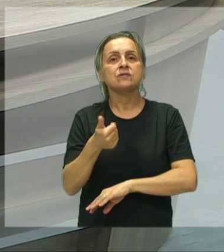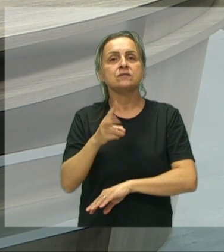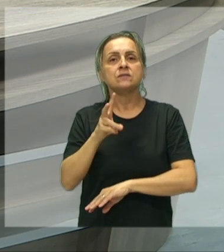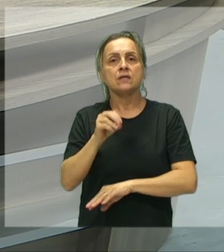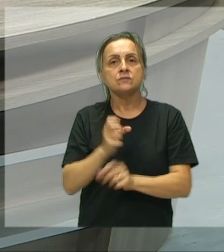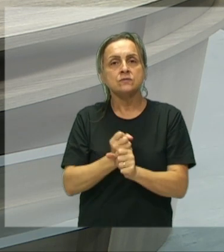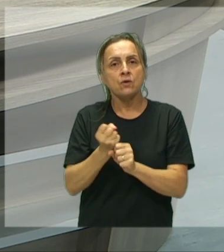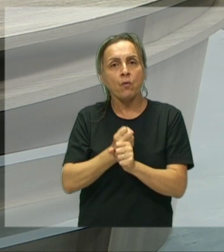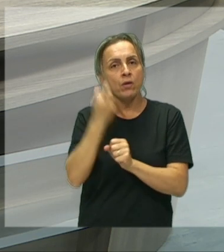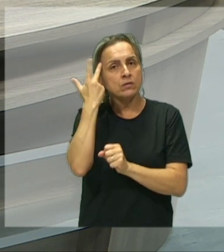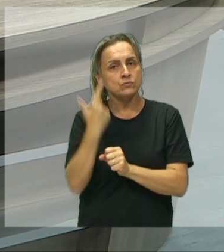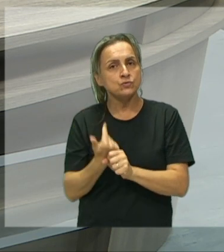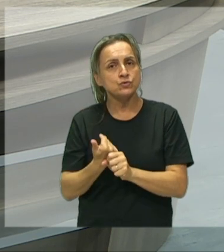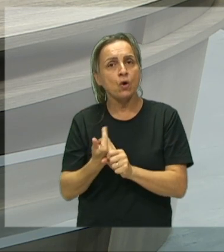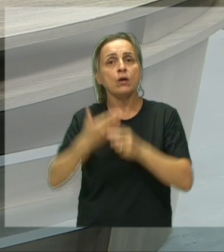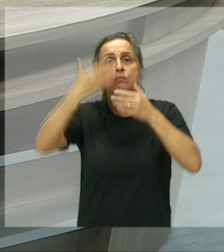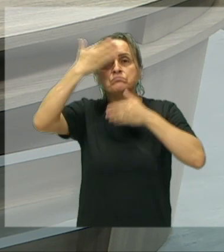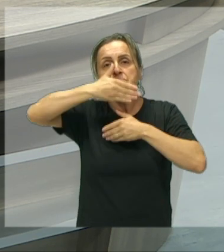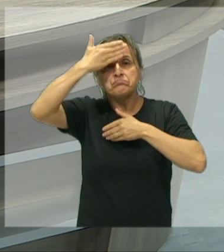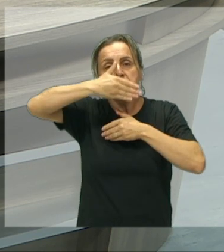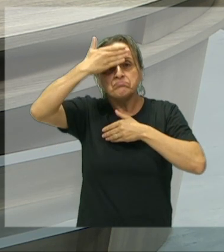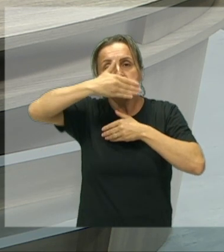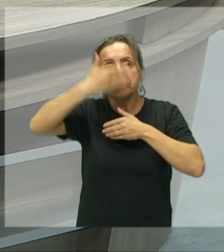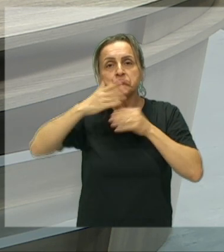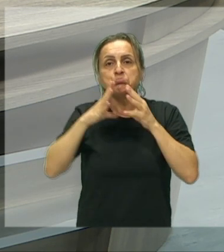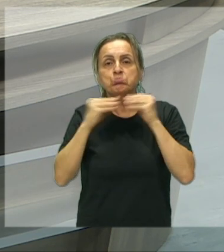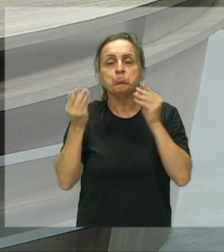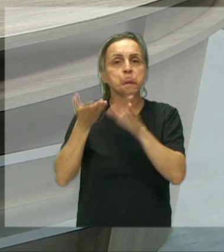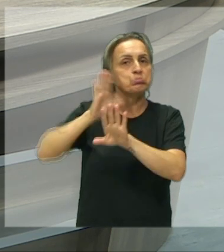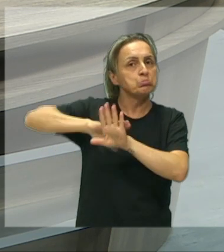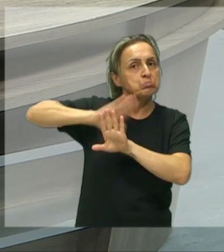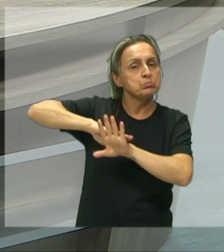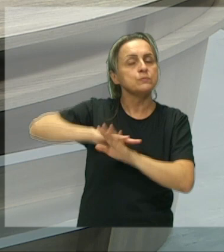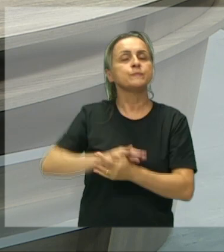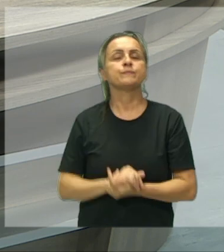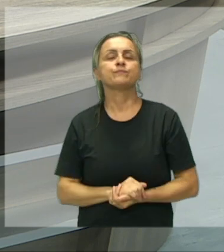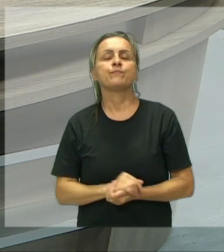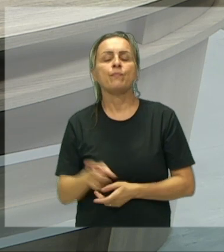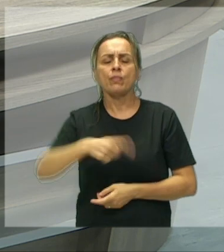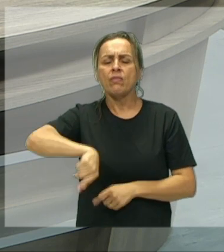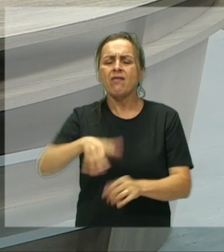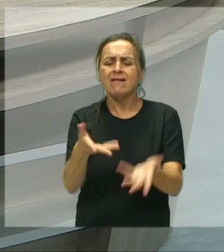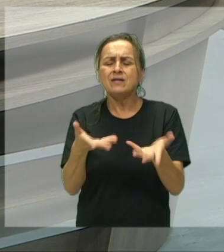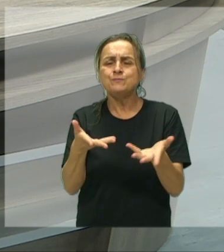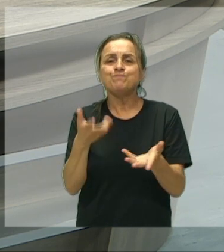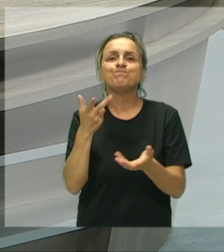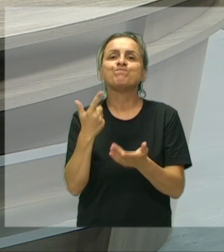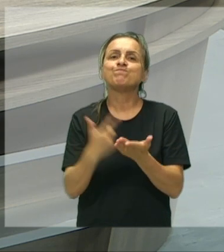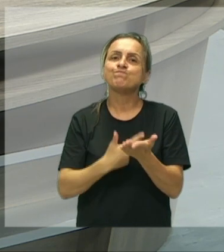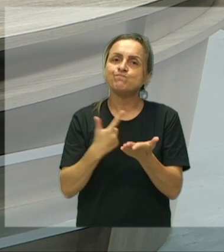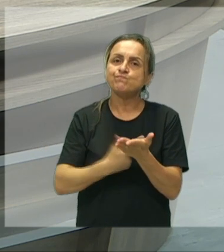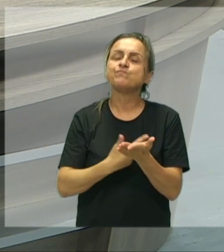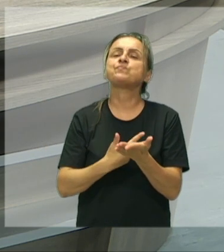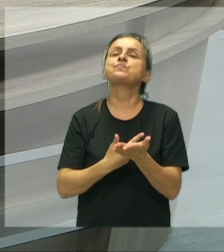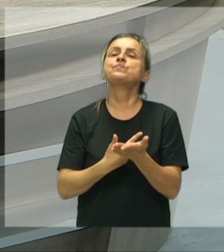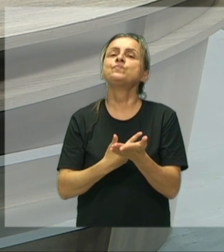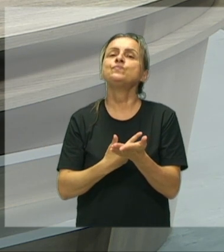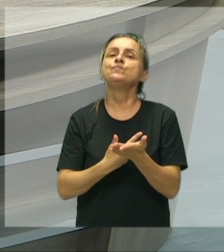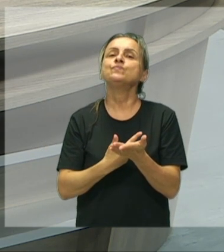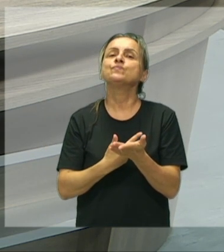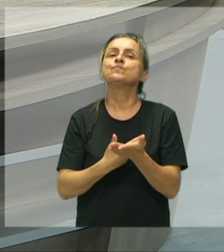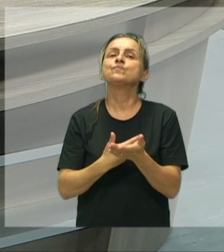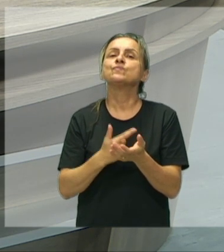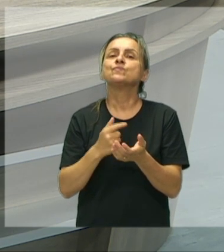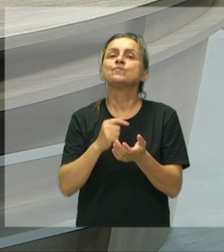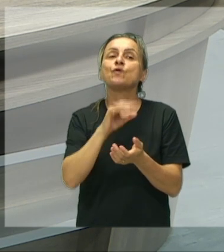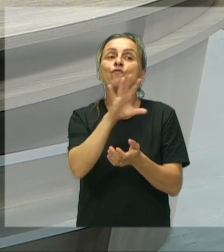aí, na época, nós queríamos que esse livro fosse trabalhado, que fosse adotado na rede municipal, no ensino fundamental. Mas o